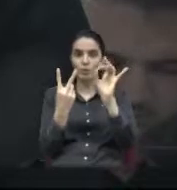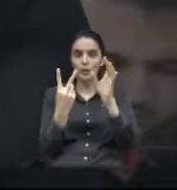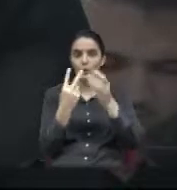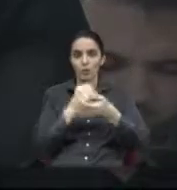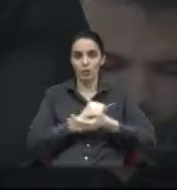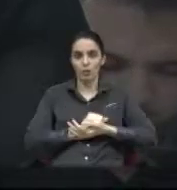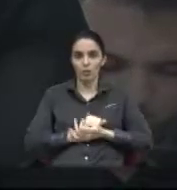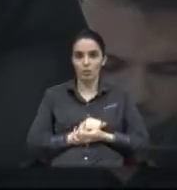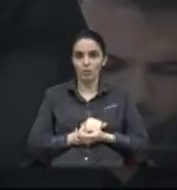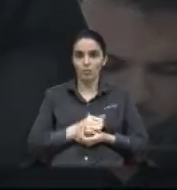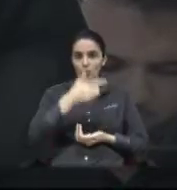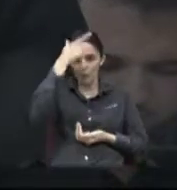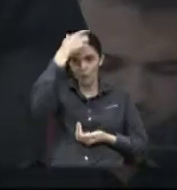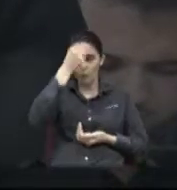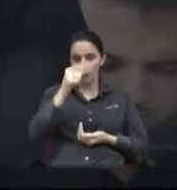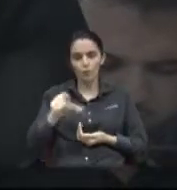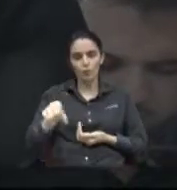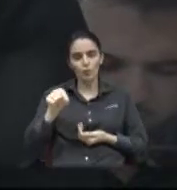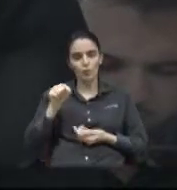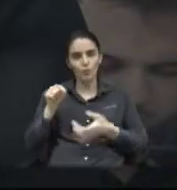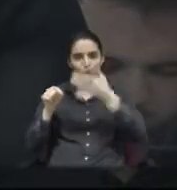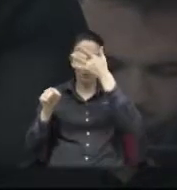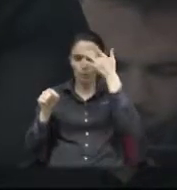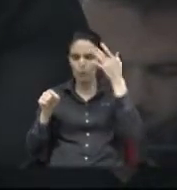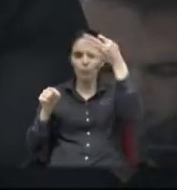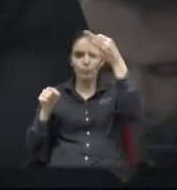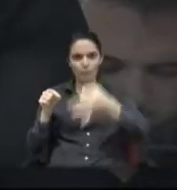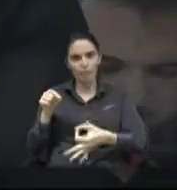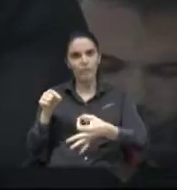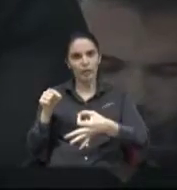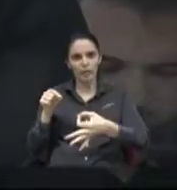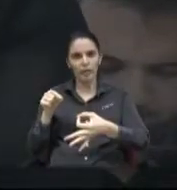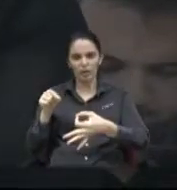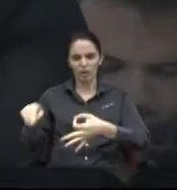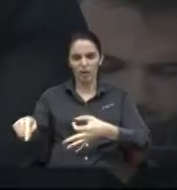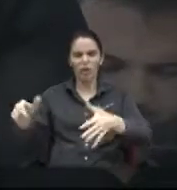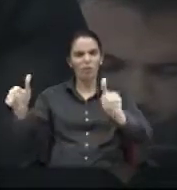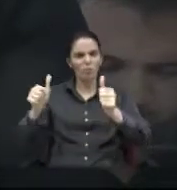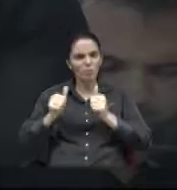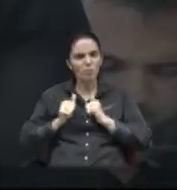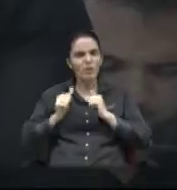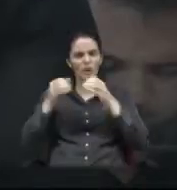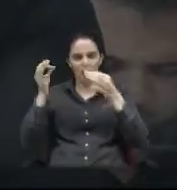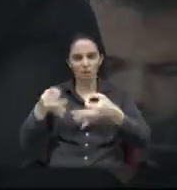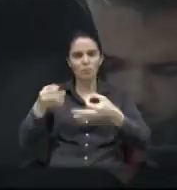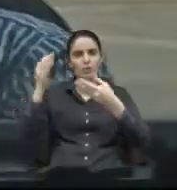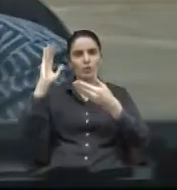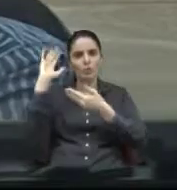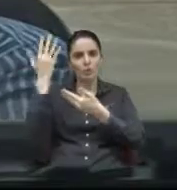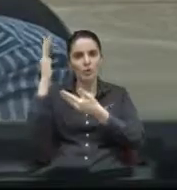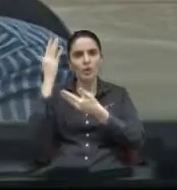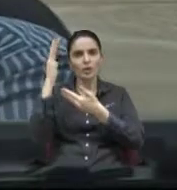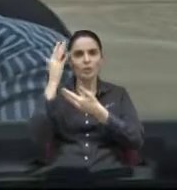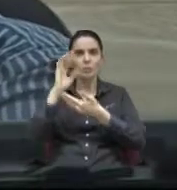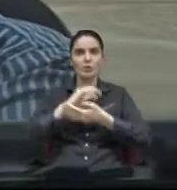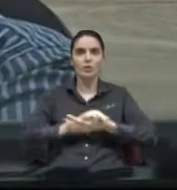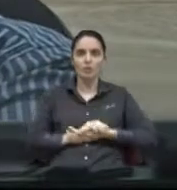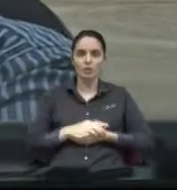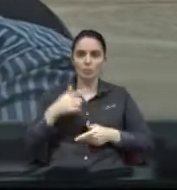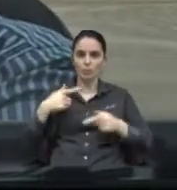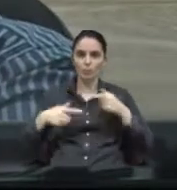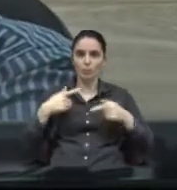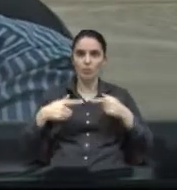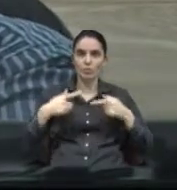Rafael, você escolheu a pessoa certa, a pessoa merecedora, meus parabéns. Continue em